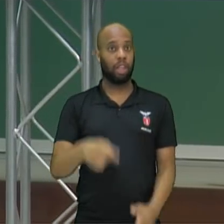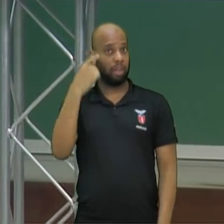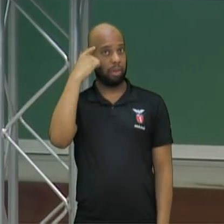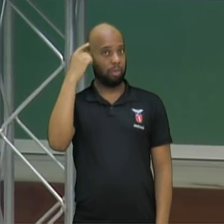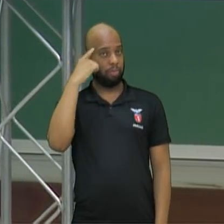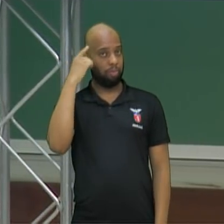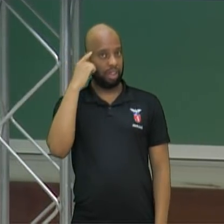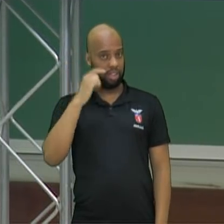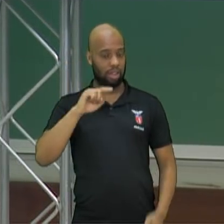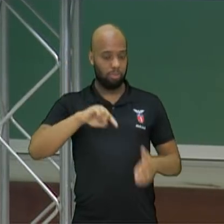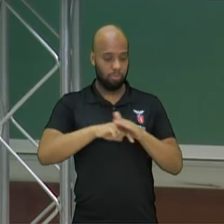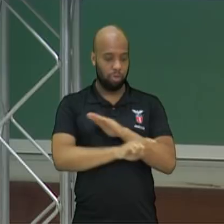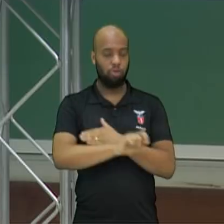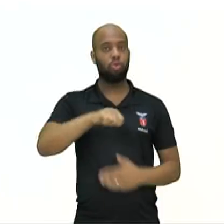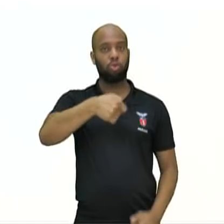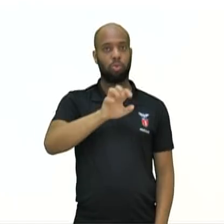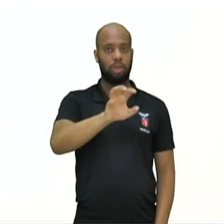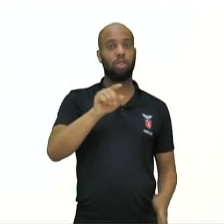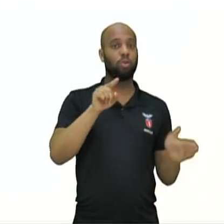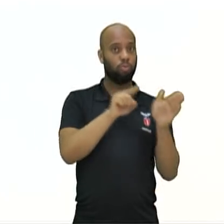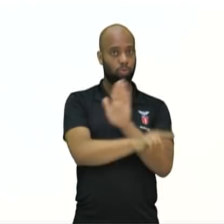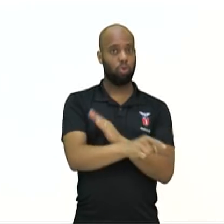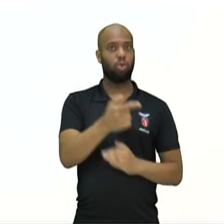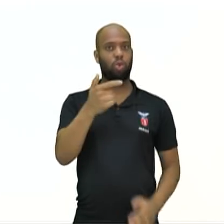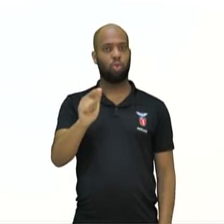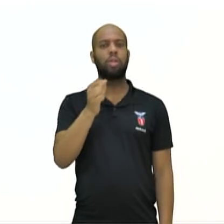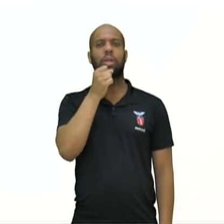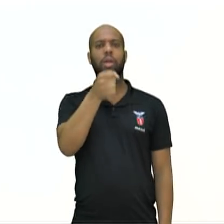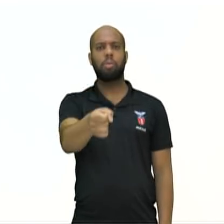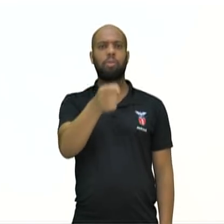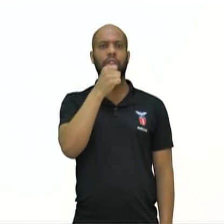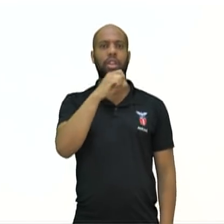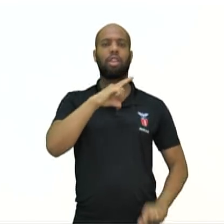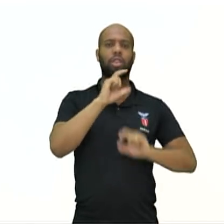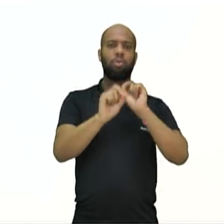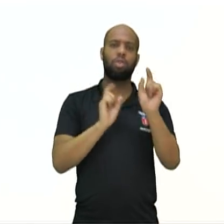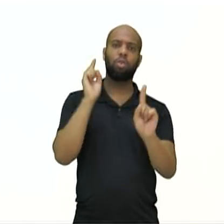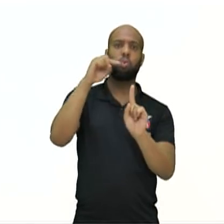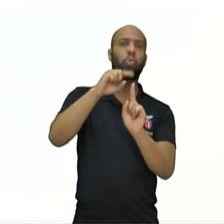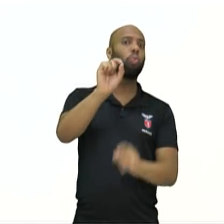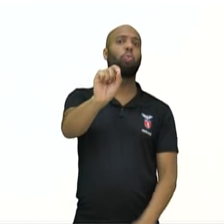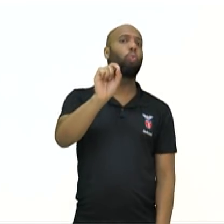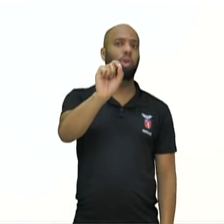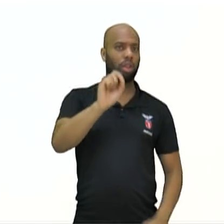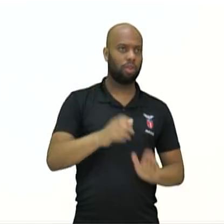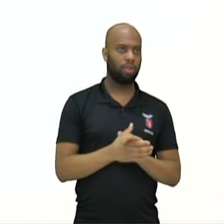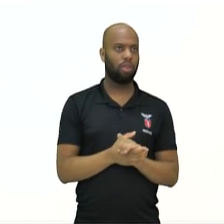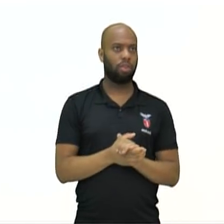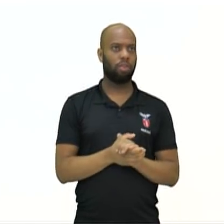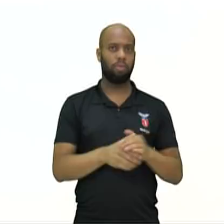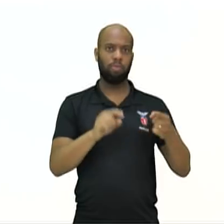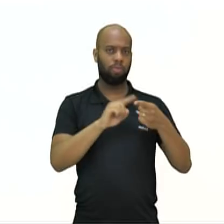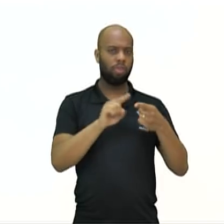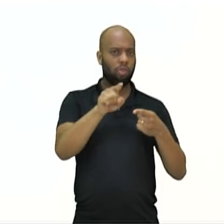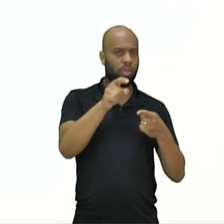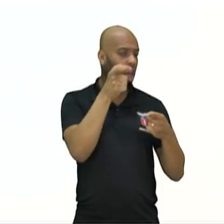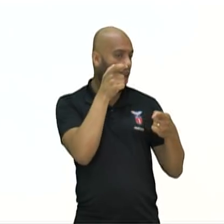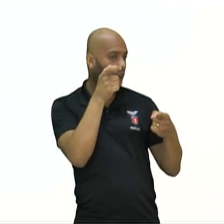Pensando mais um pouquinho ali, o quiz. Uma reportagem tem o intuito de, será que é